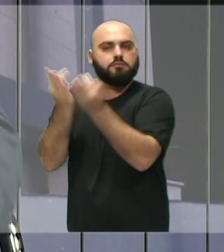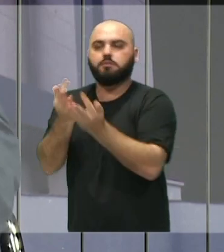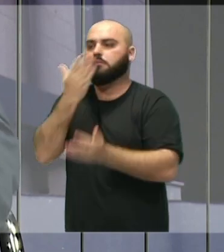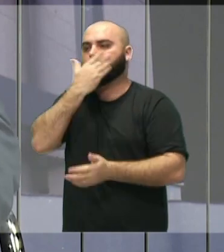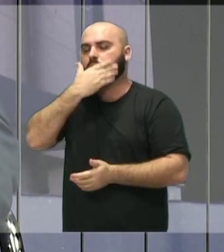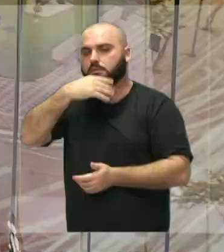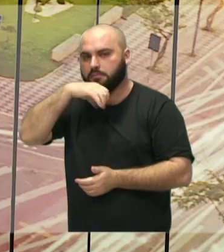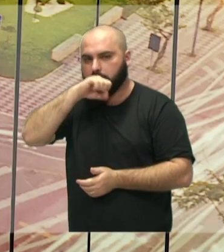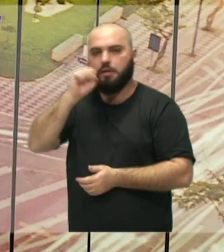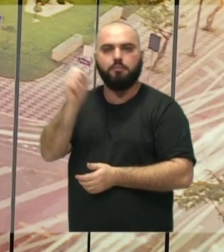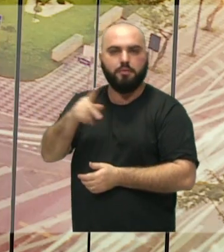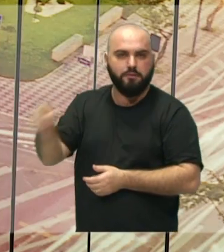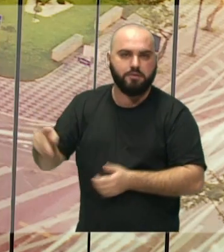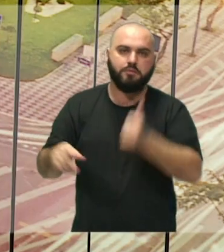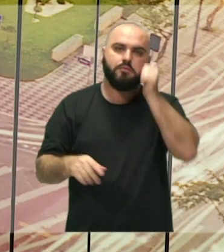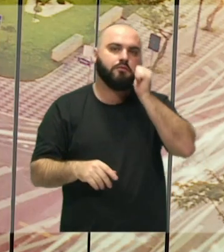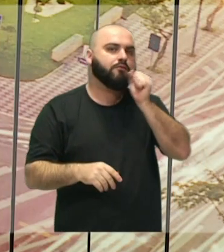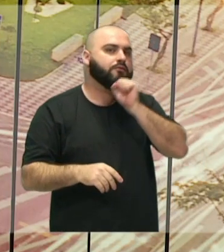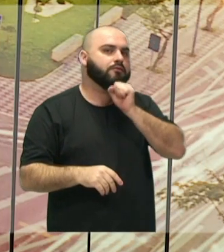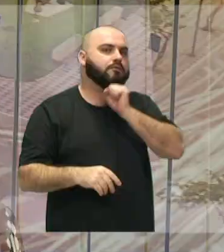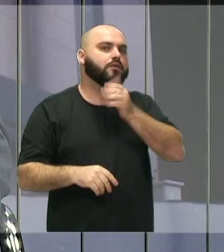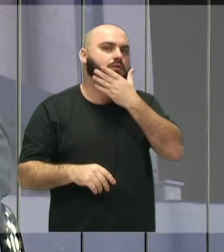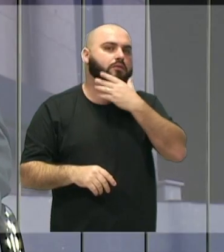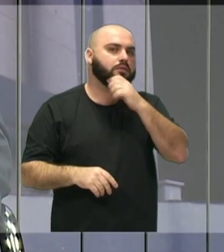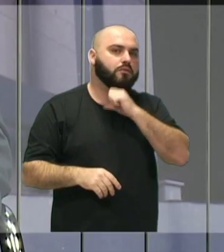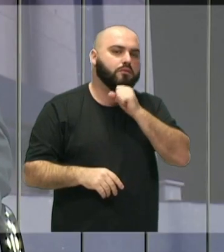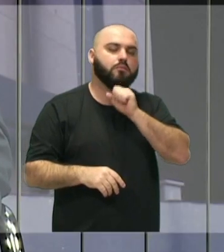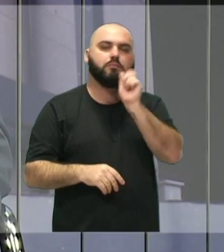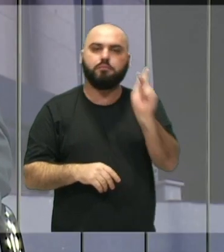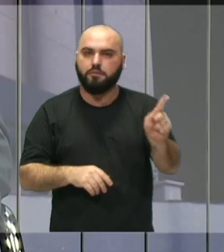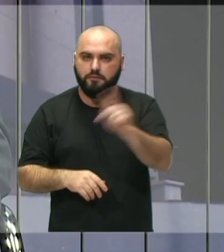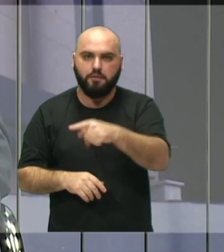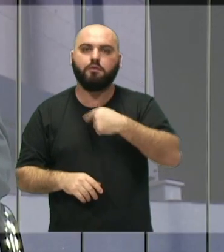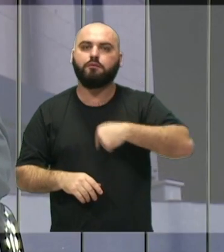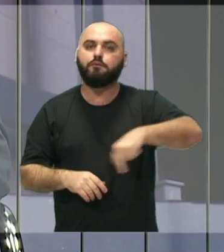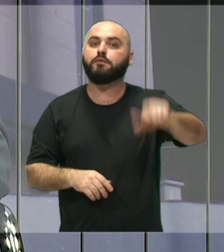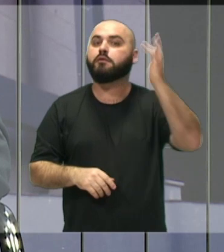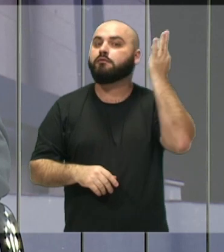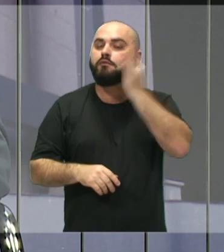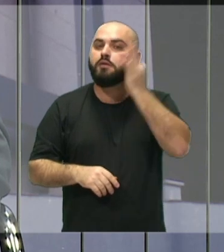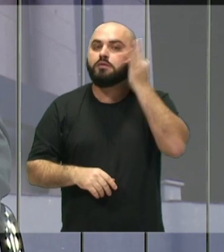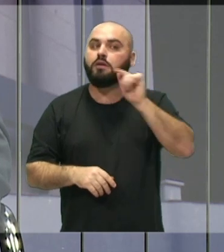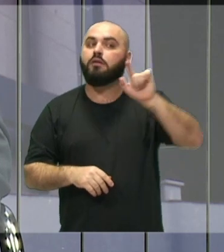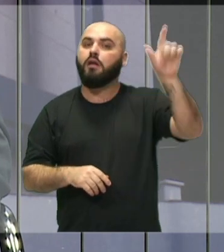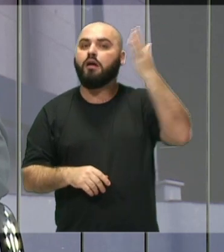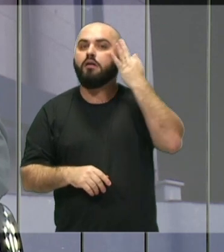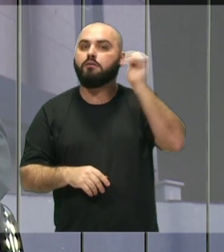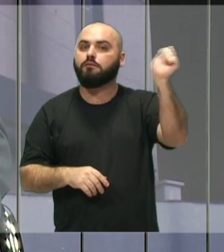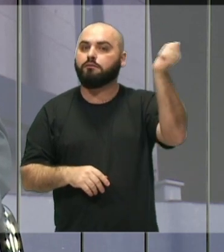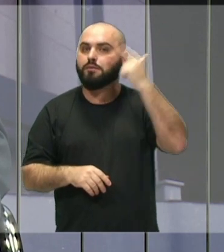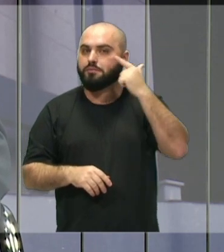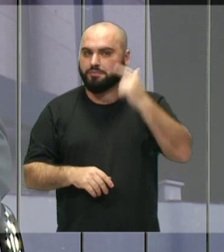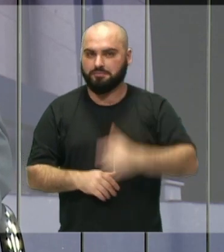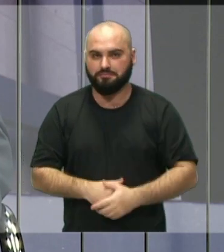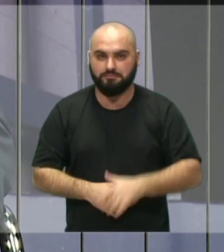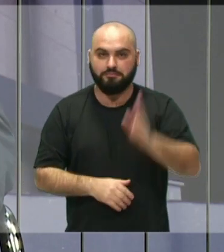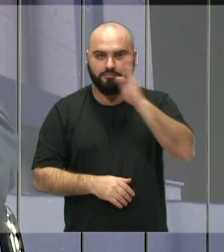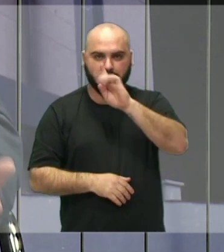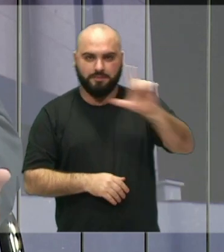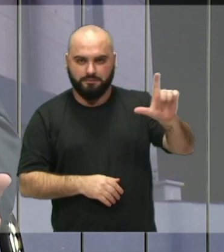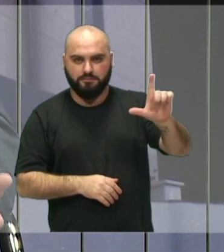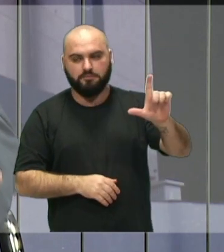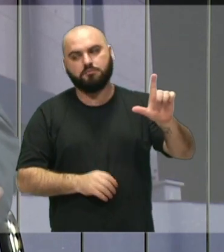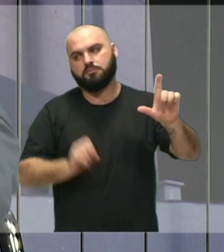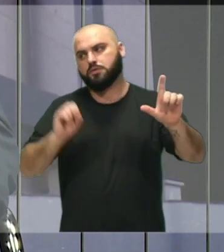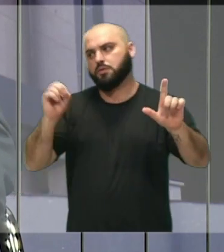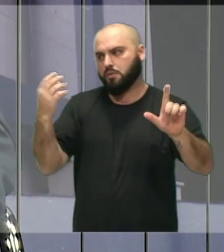meus avós foram professores, e fui fazer, na época, faculdade em Blumenau, na FURB, porque era o mais próximo que nós tínhamos, ou